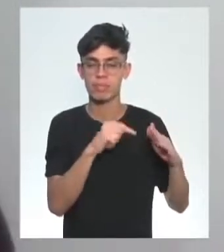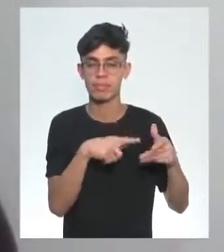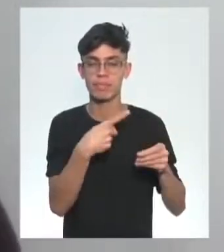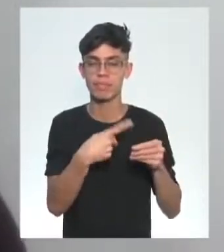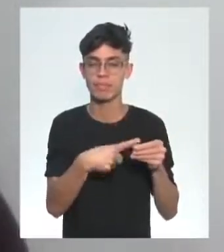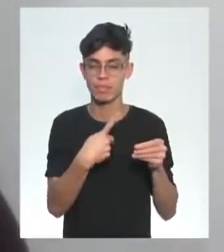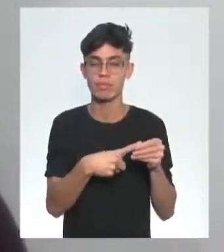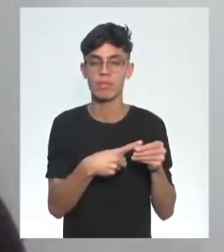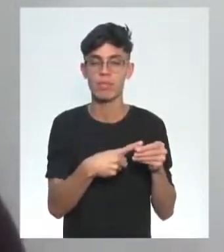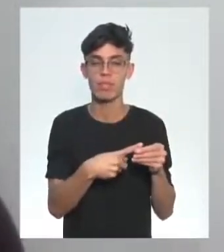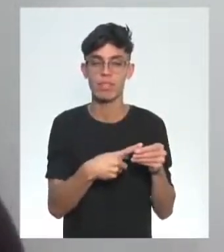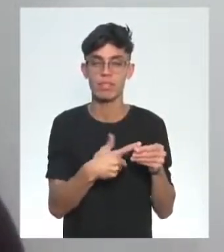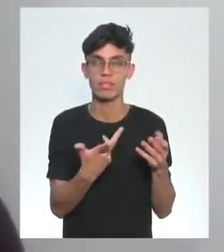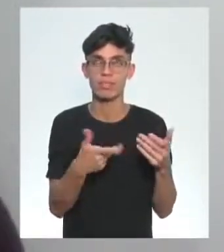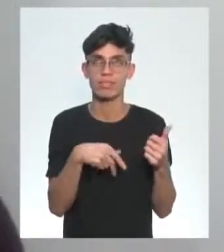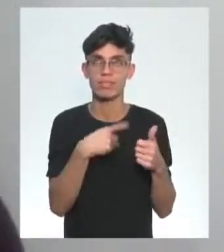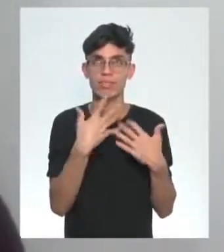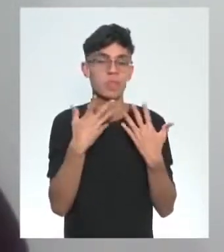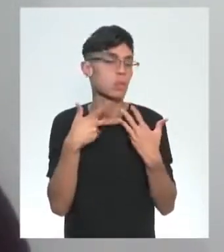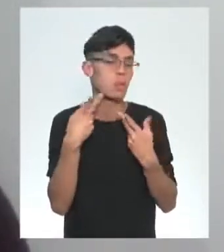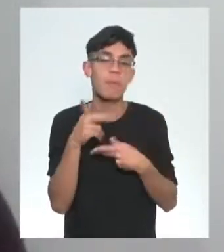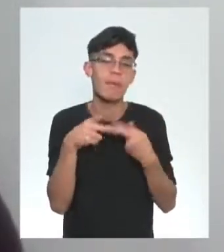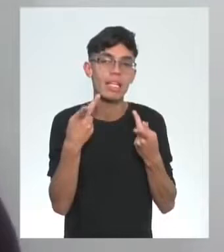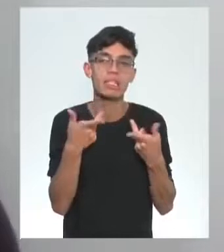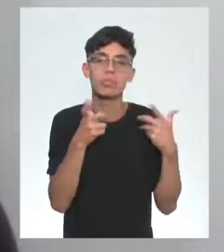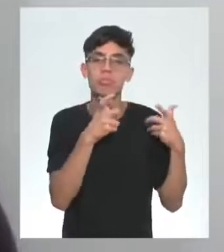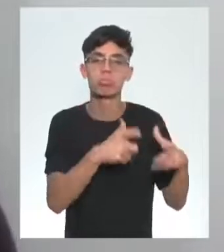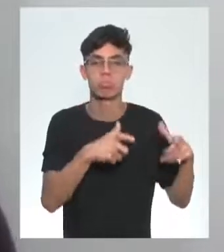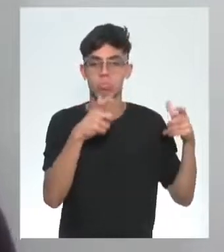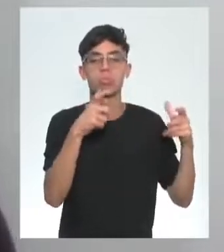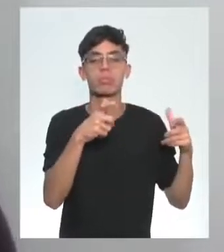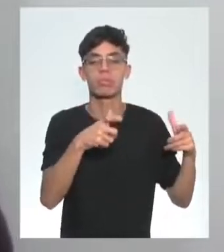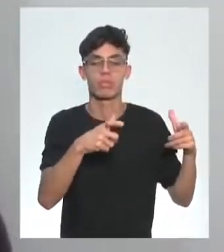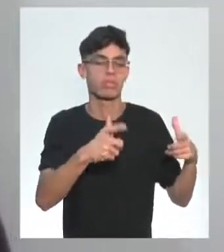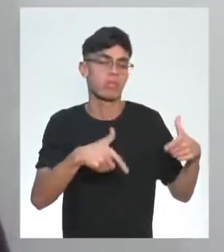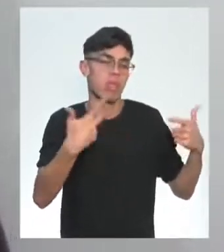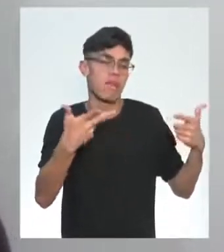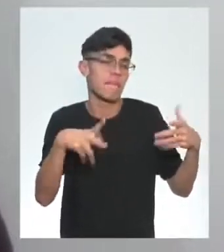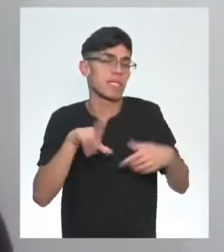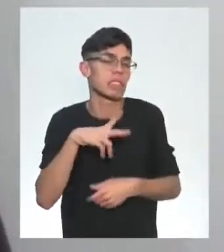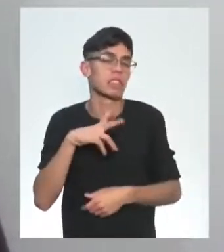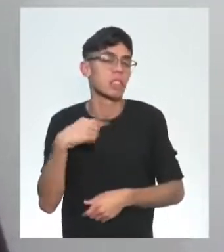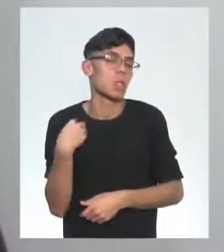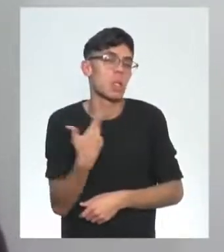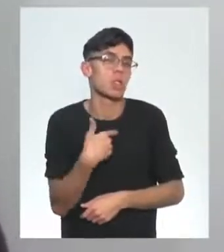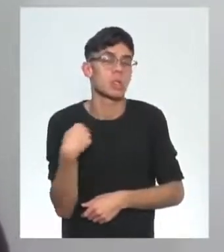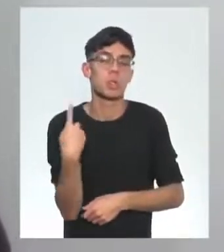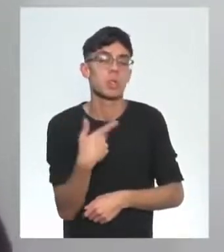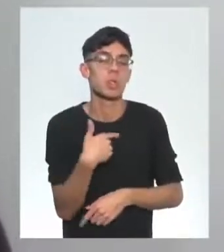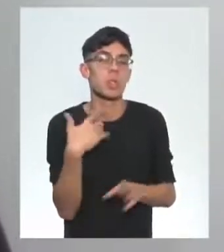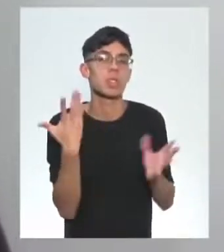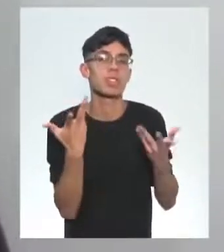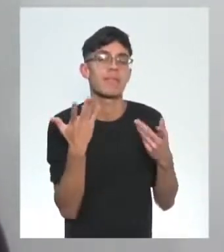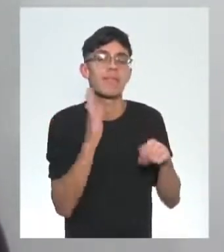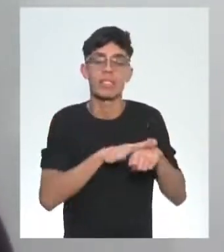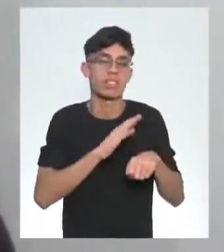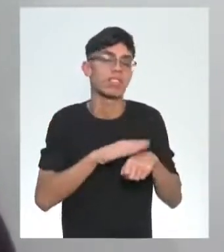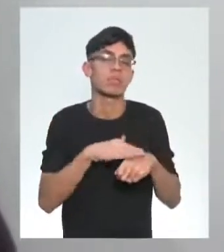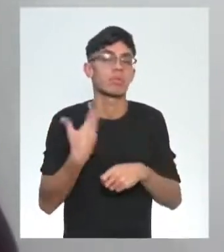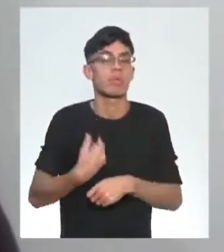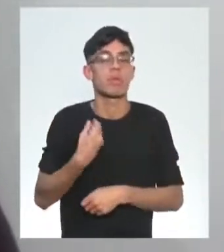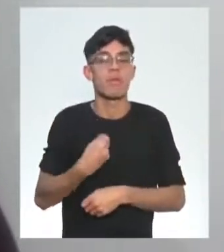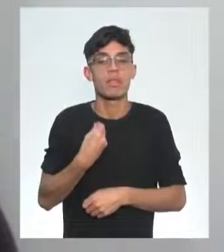cidade. Vamos falar do espaço que é nosso, que a gente constrói o nosso cotidiano, a nossa